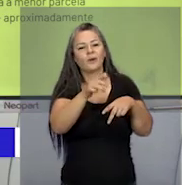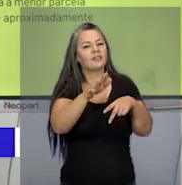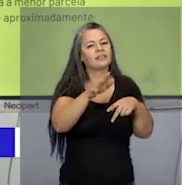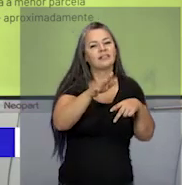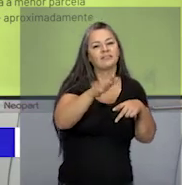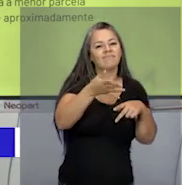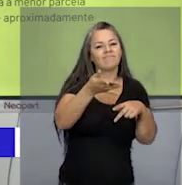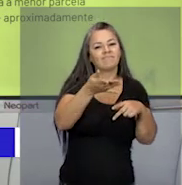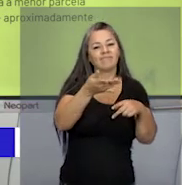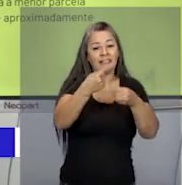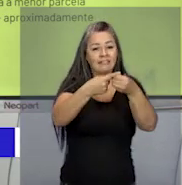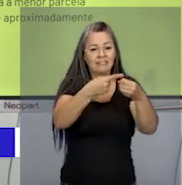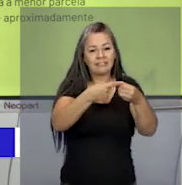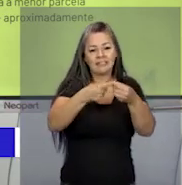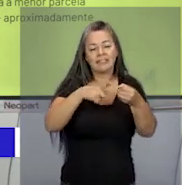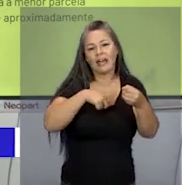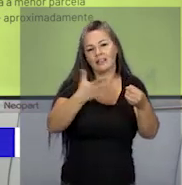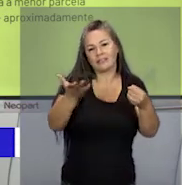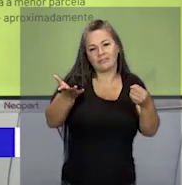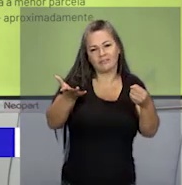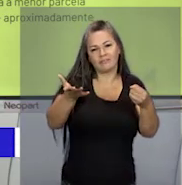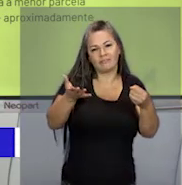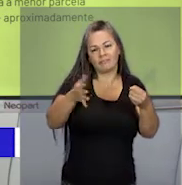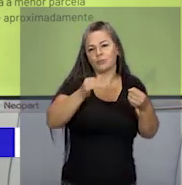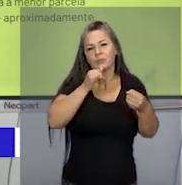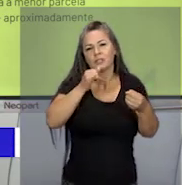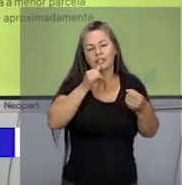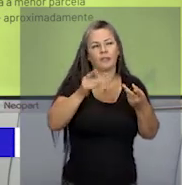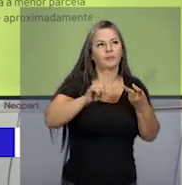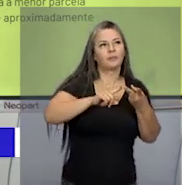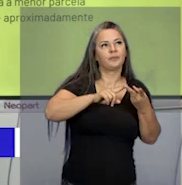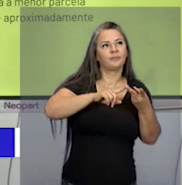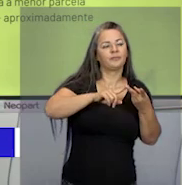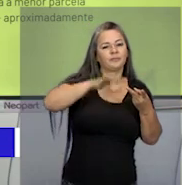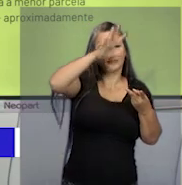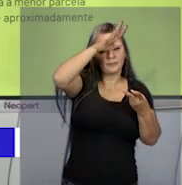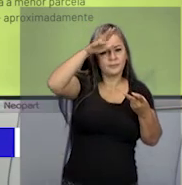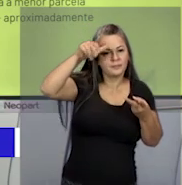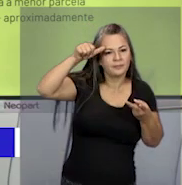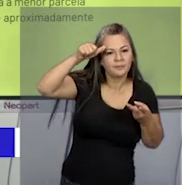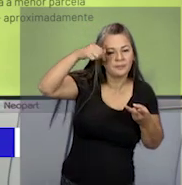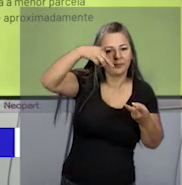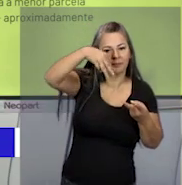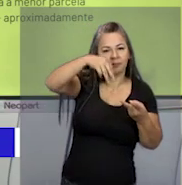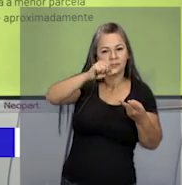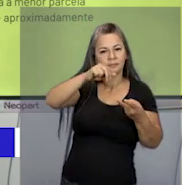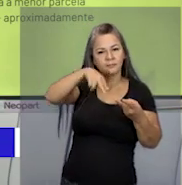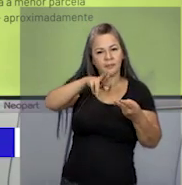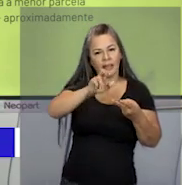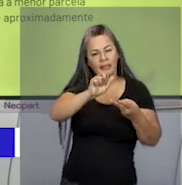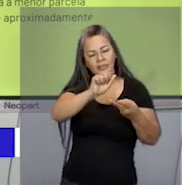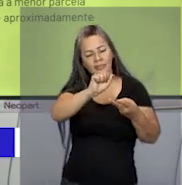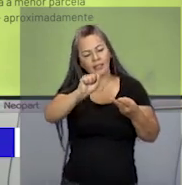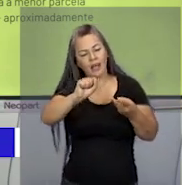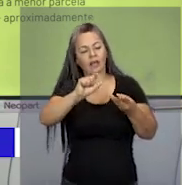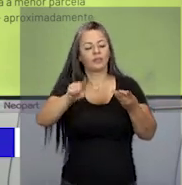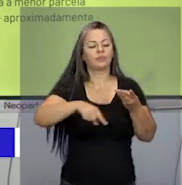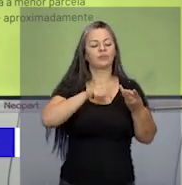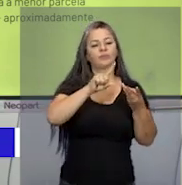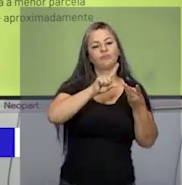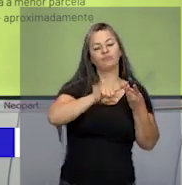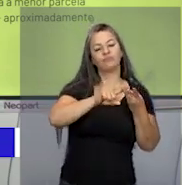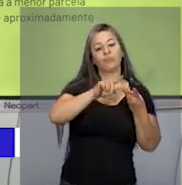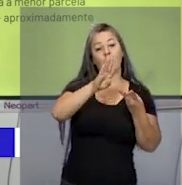Manaus, Santarém, Belém, né? Algumas cidades que se destacam pela quantidade de pessoas. Mas você pode